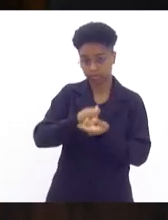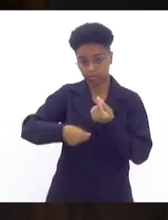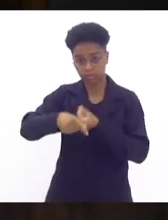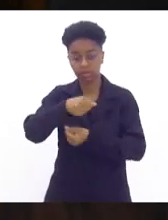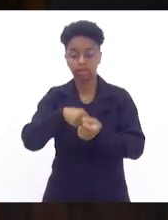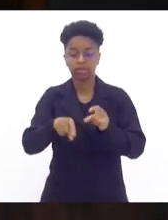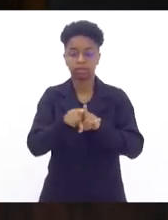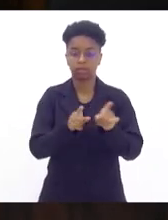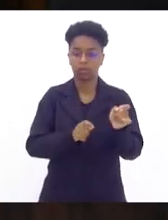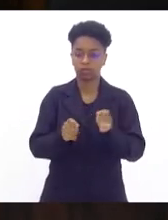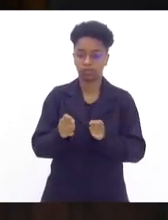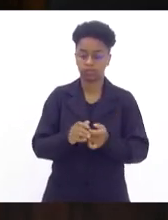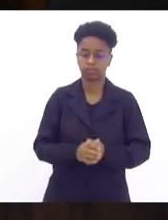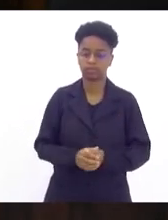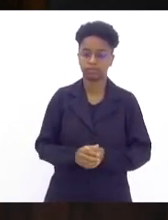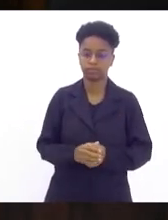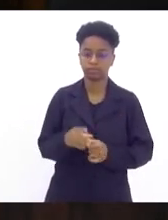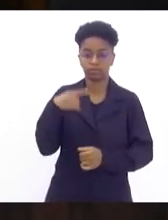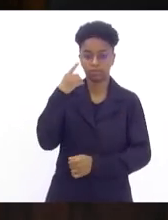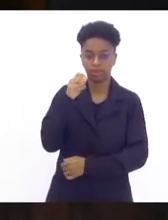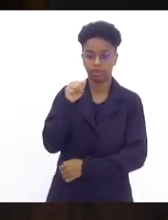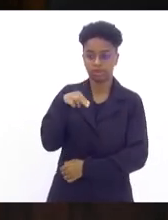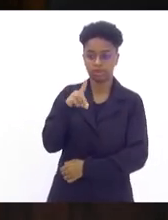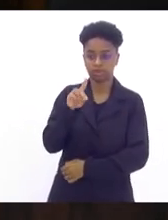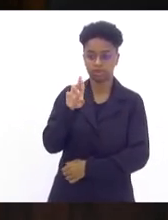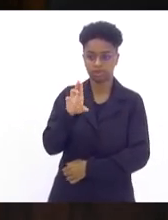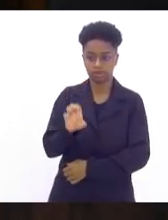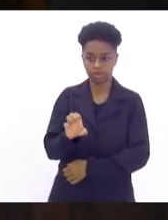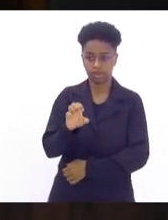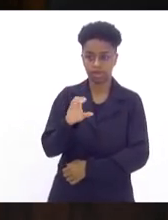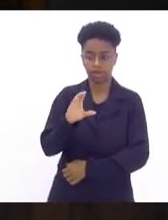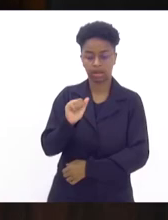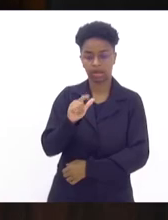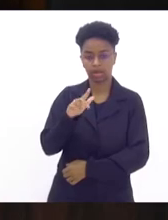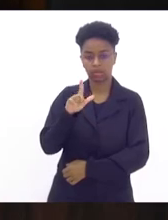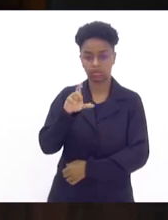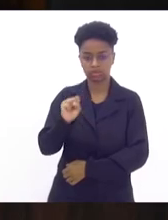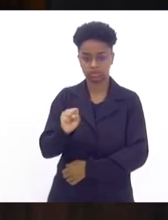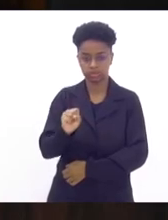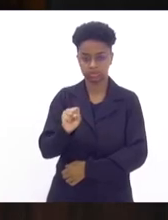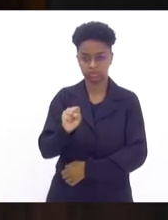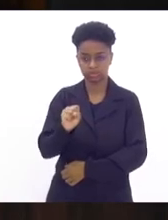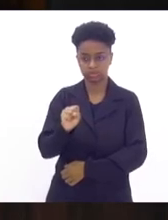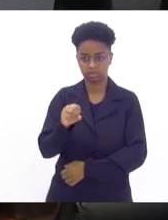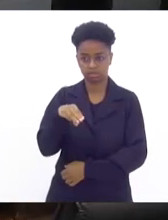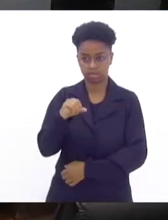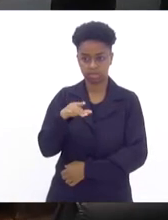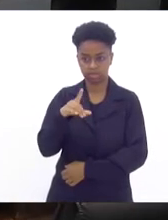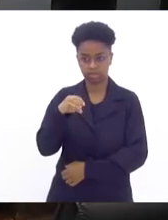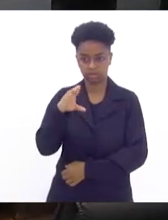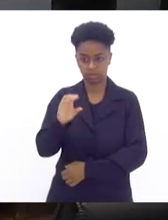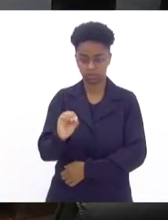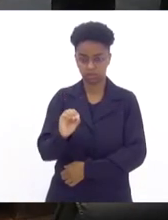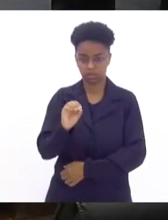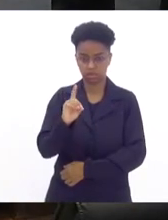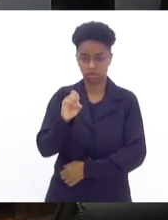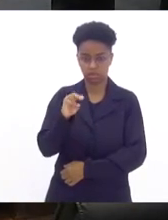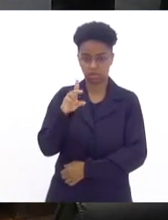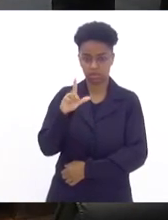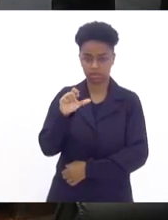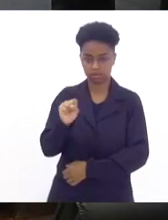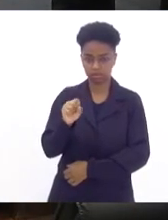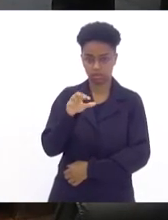e controle Deputado André Correia deputado Carlos Macedo Deputado Douglas